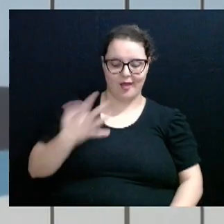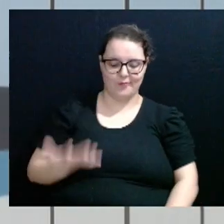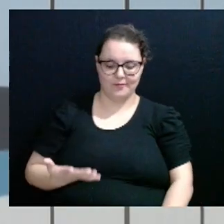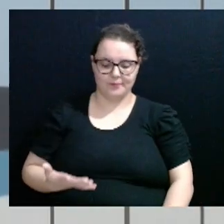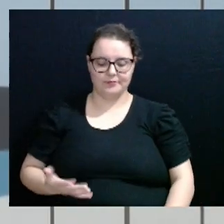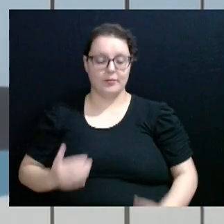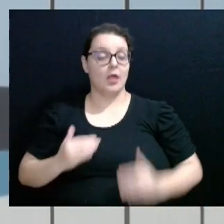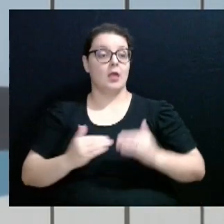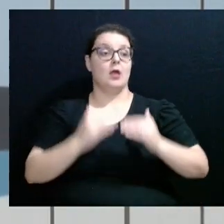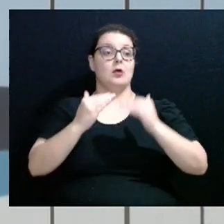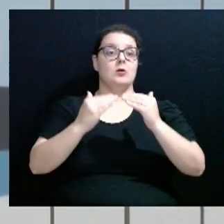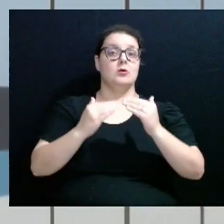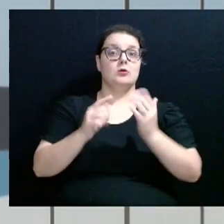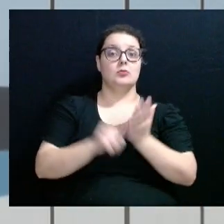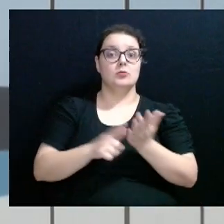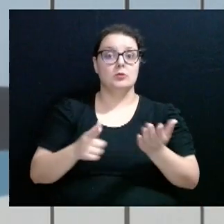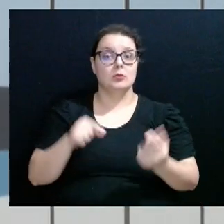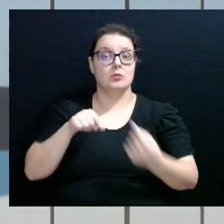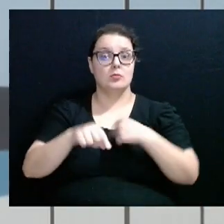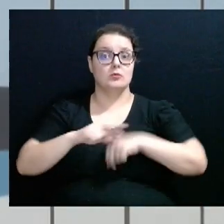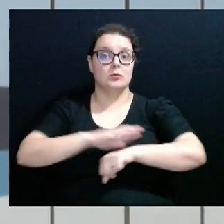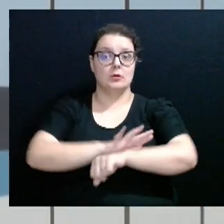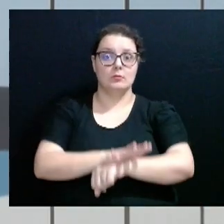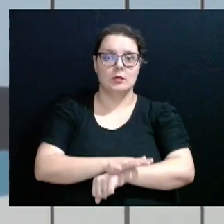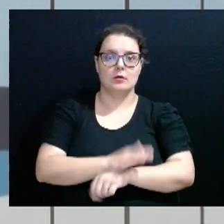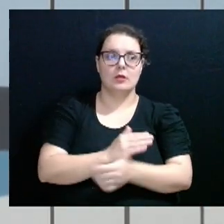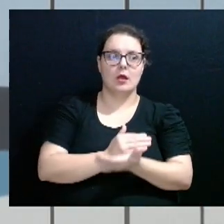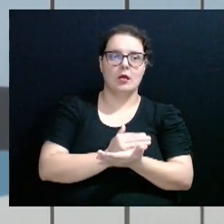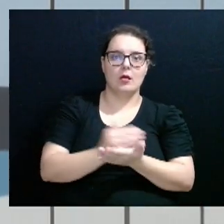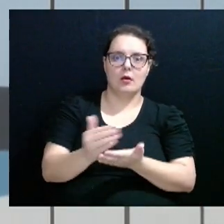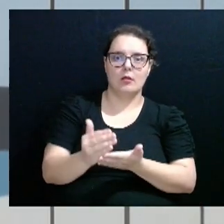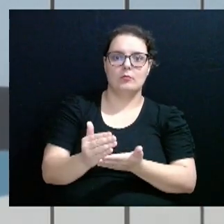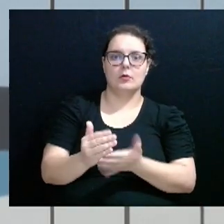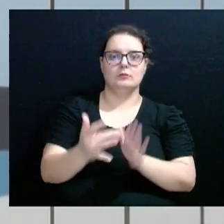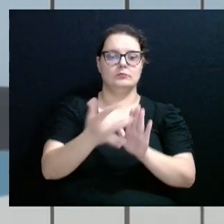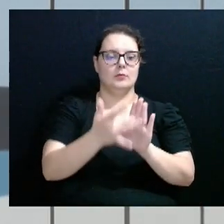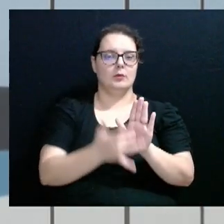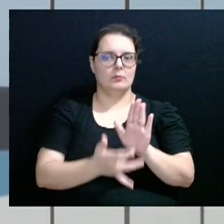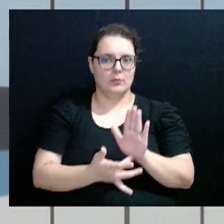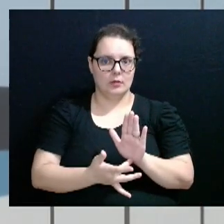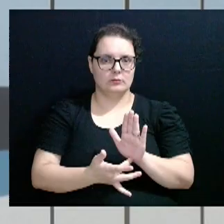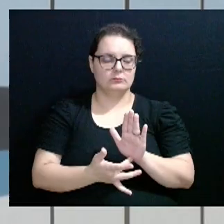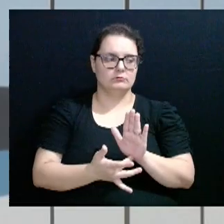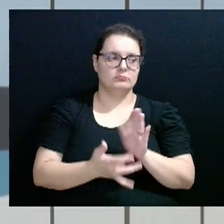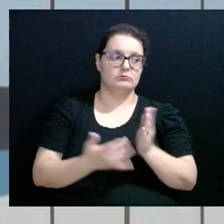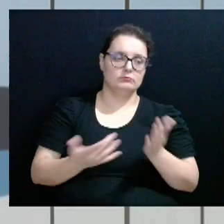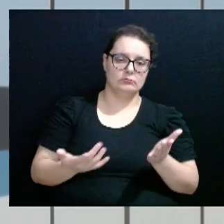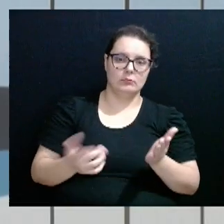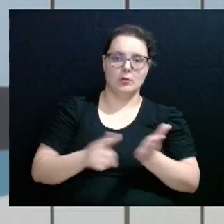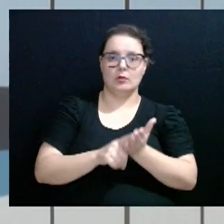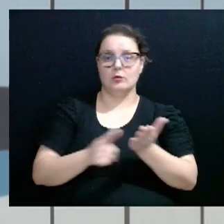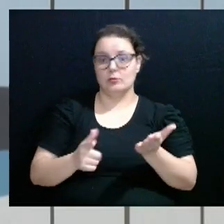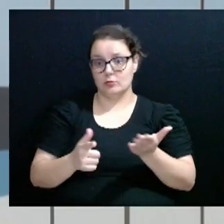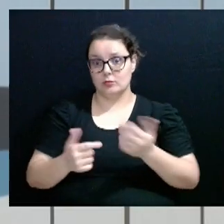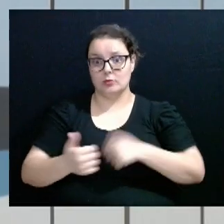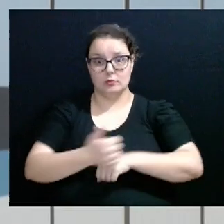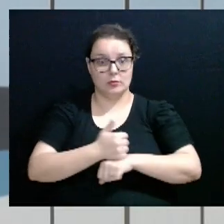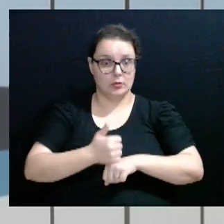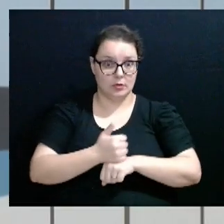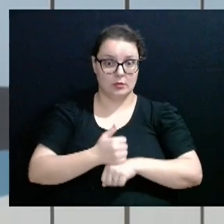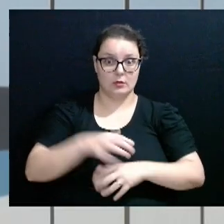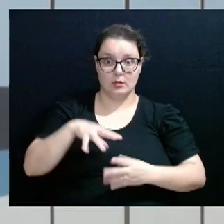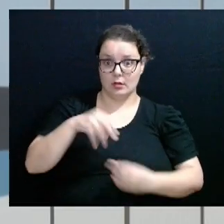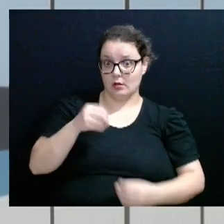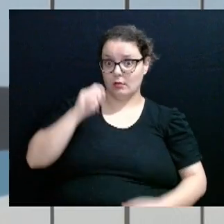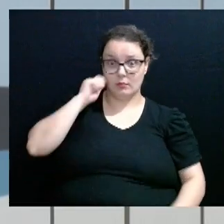jornalismo antirracista ela começa na pauta. Ou seja, os jornalistas que compõem a Alma Preta, por exemplo,